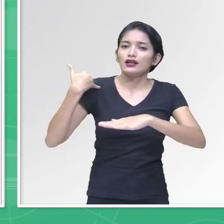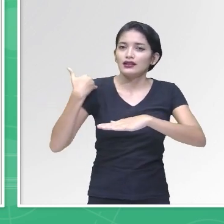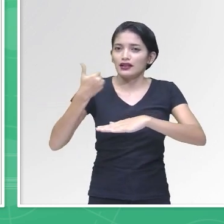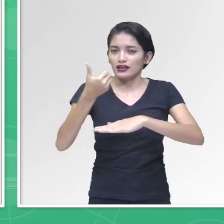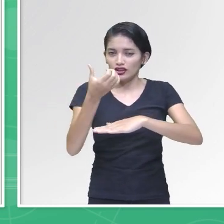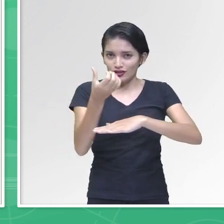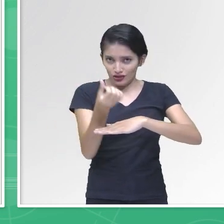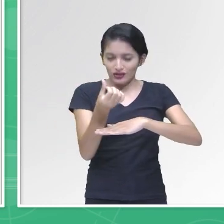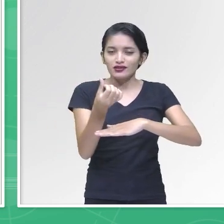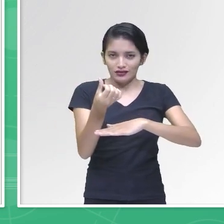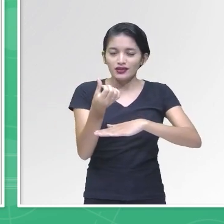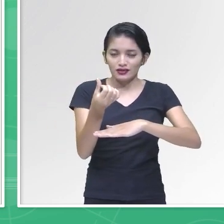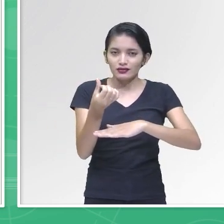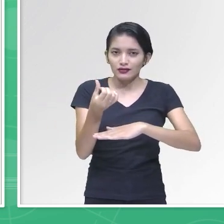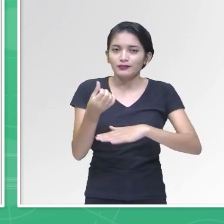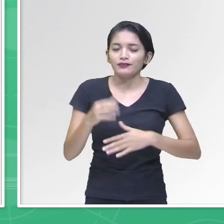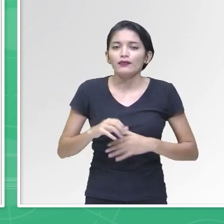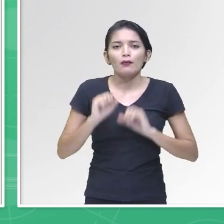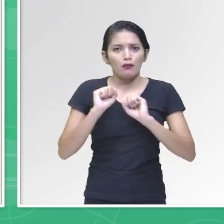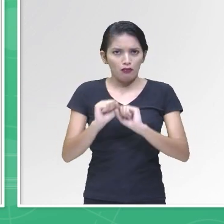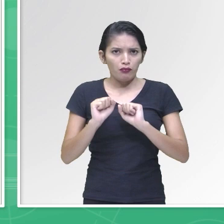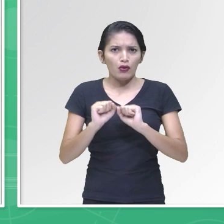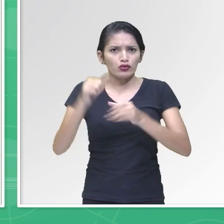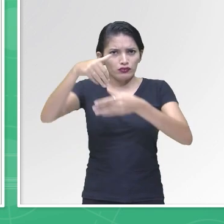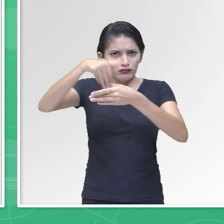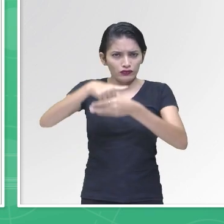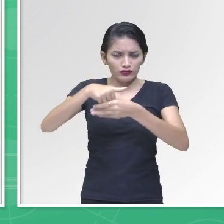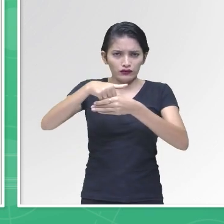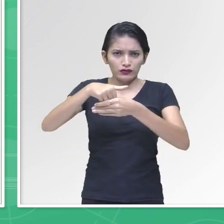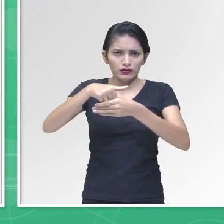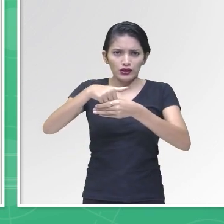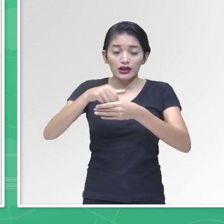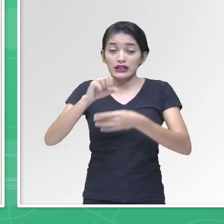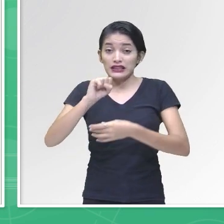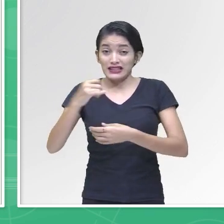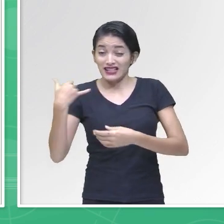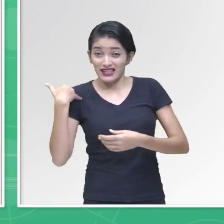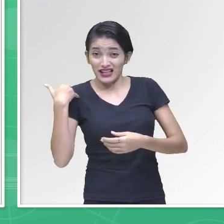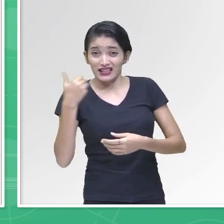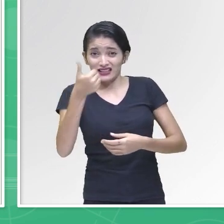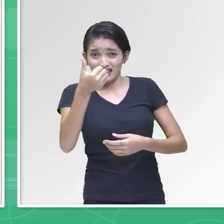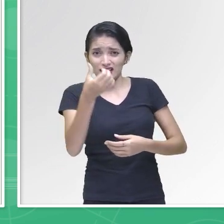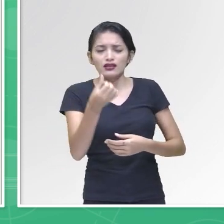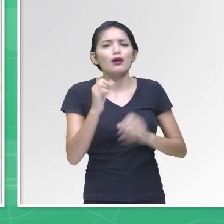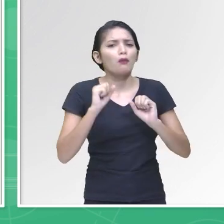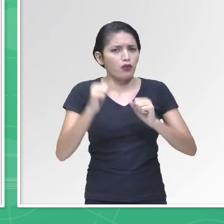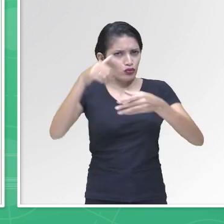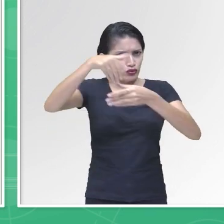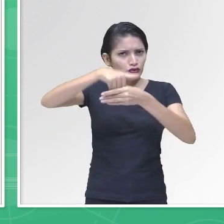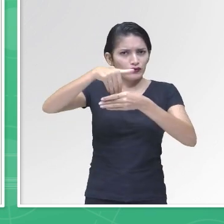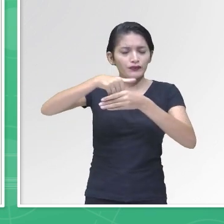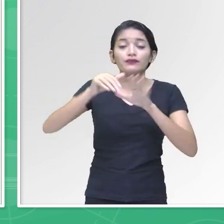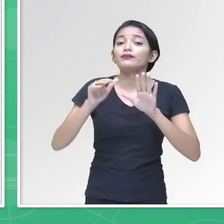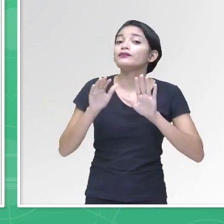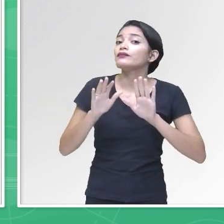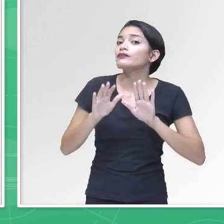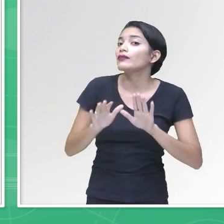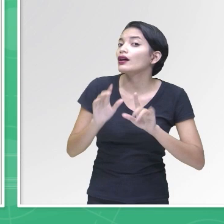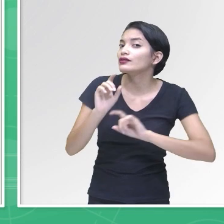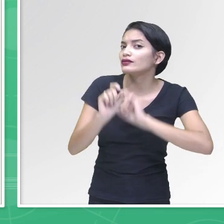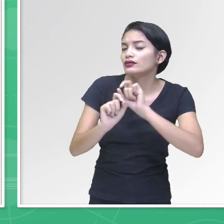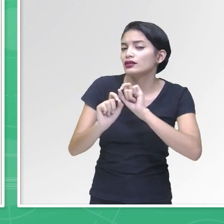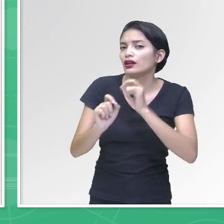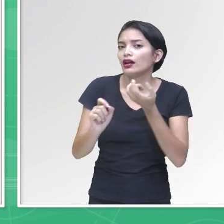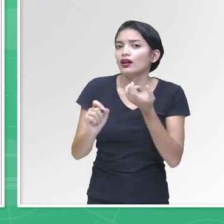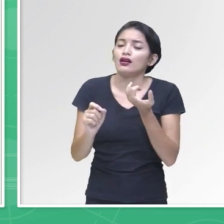16 anos, né, eu já posso votar. Se eu tiver 16 anos, eu posso votar. Mas eu não posso